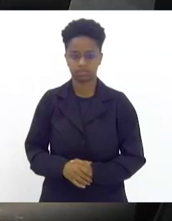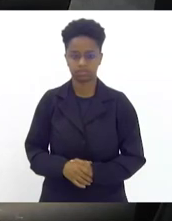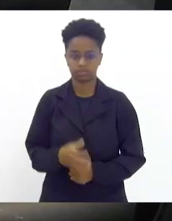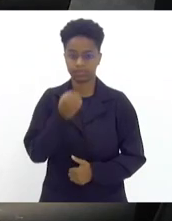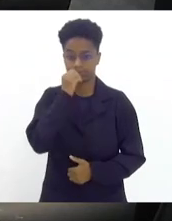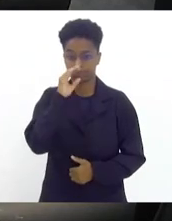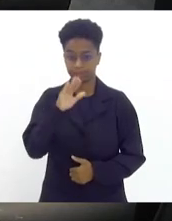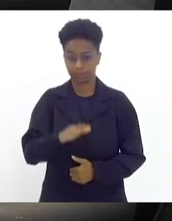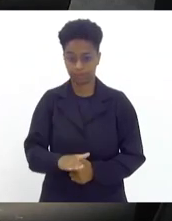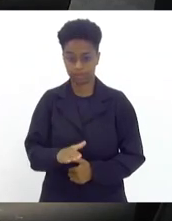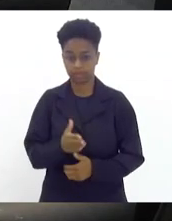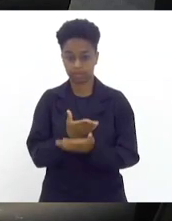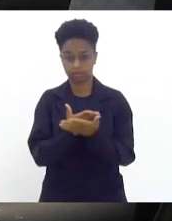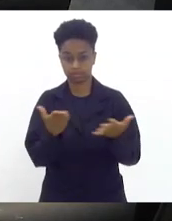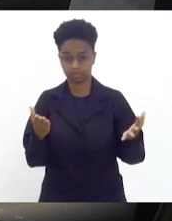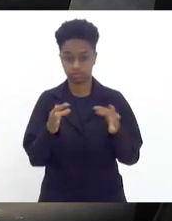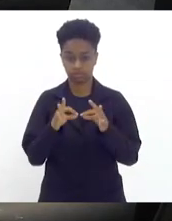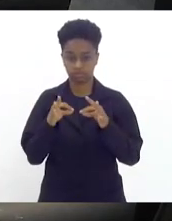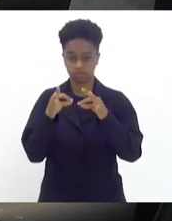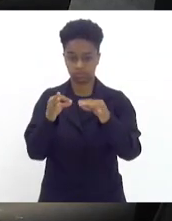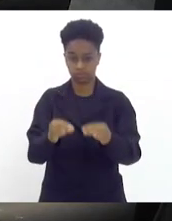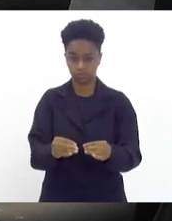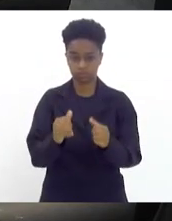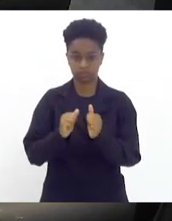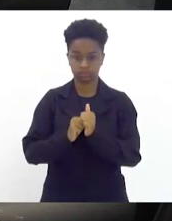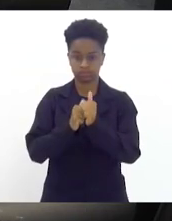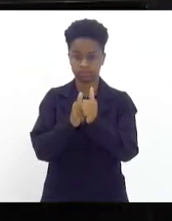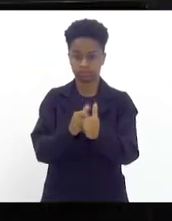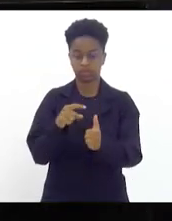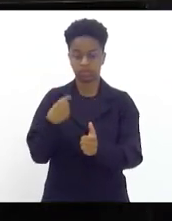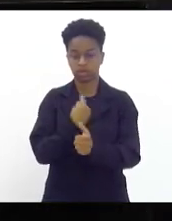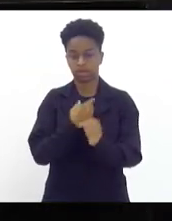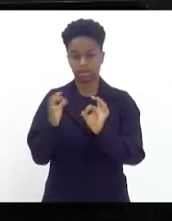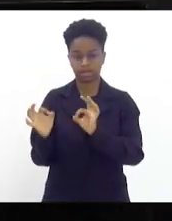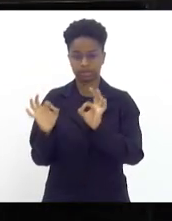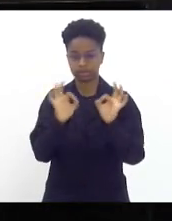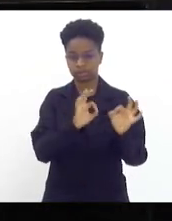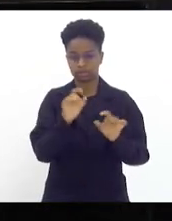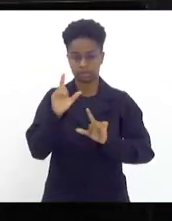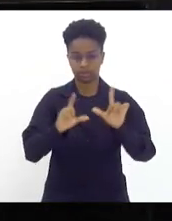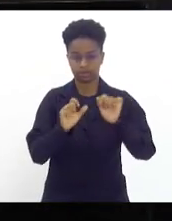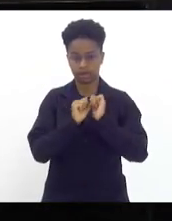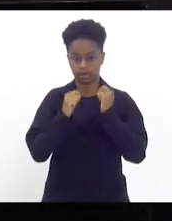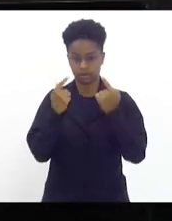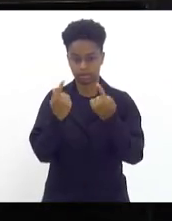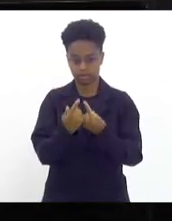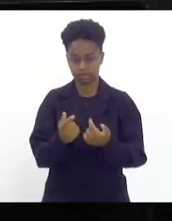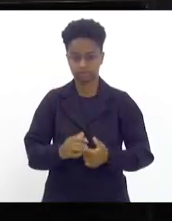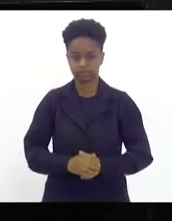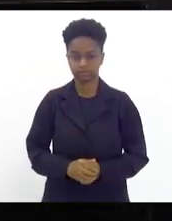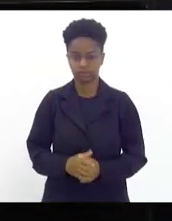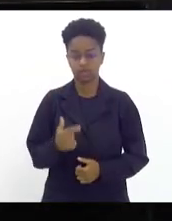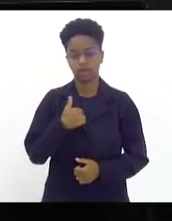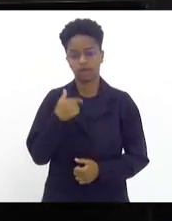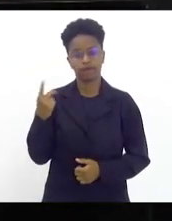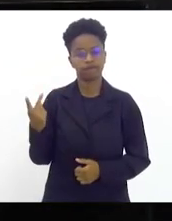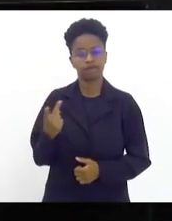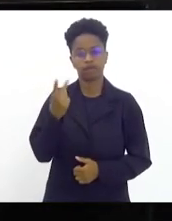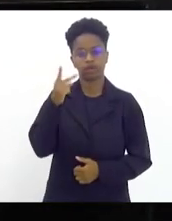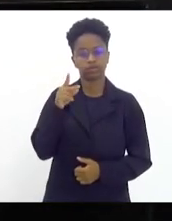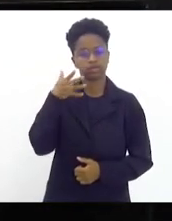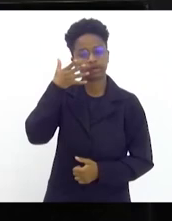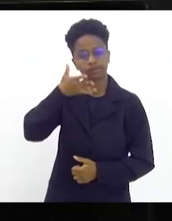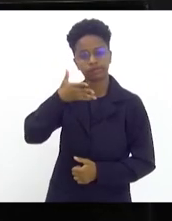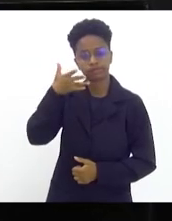Boa tarde a todos e todas que nos acompanham pela TV alerj quero valorizar as falas aqui dos deputados